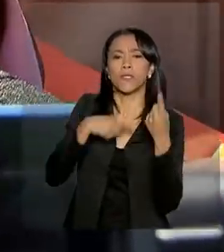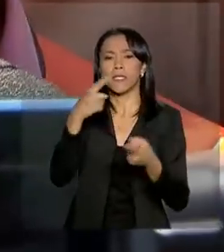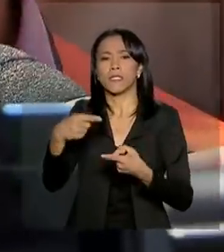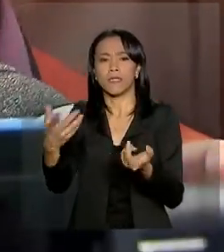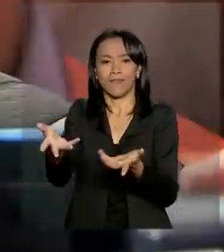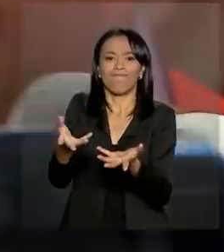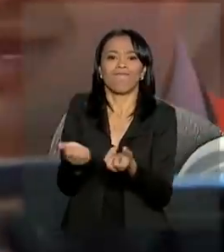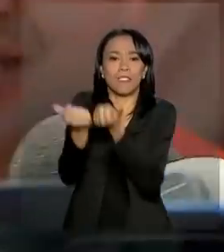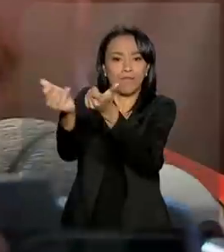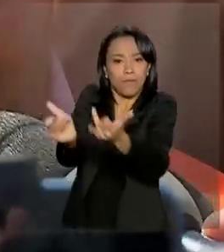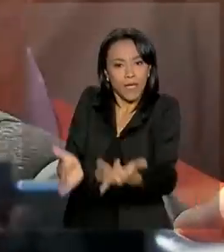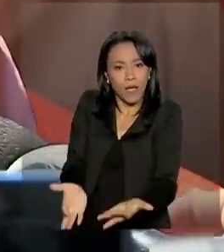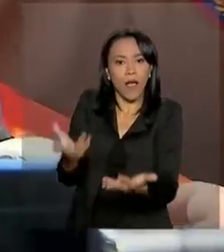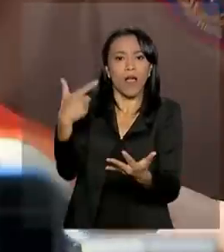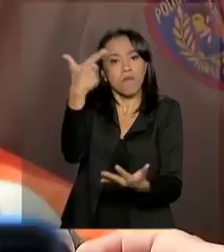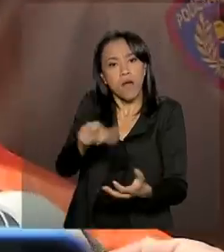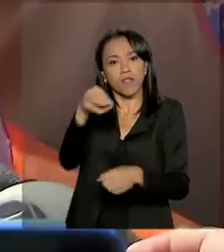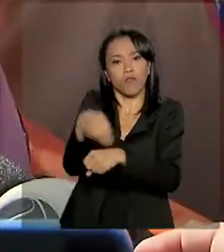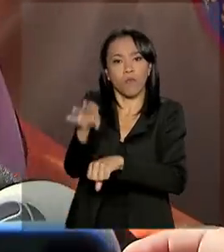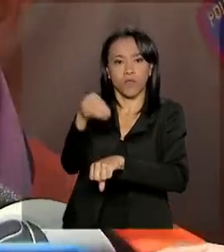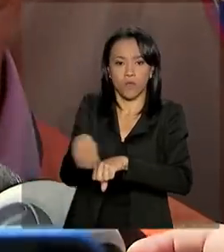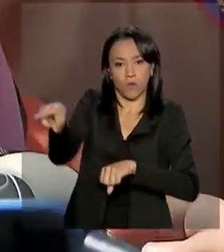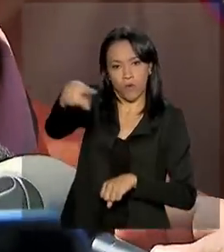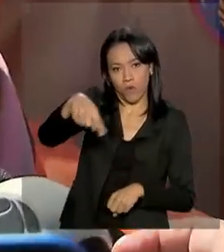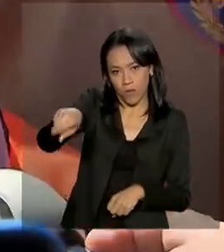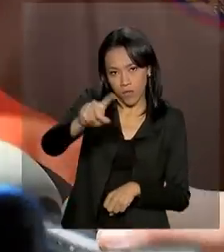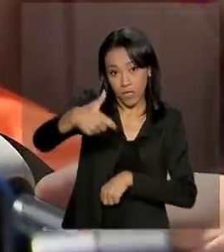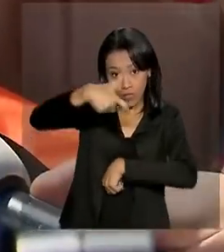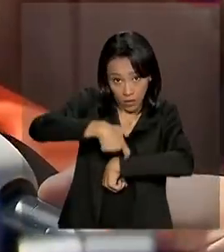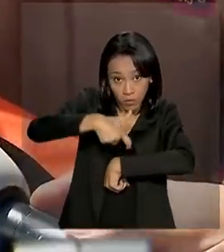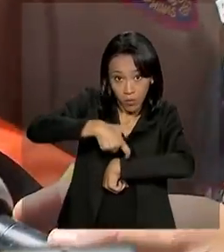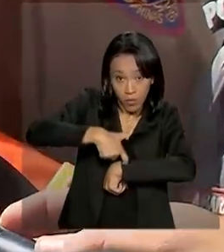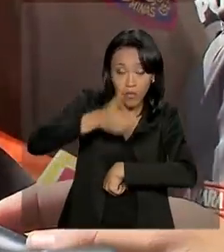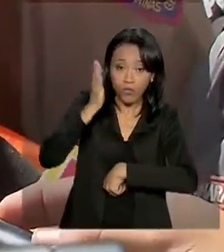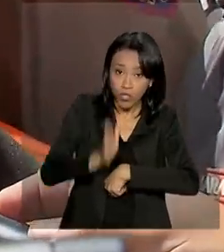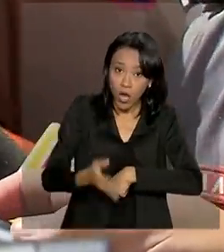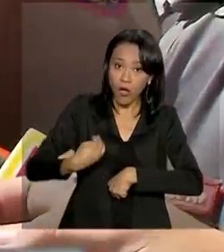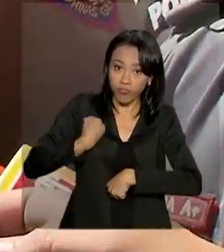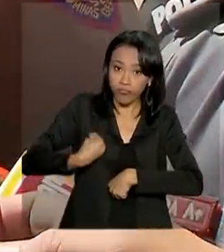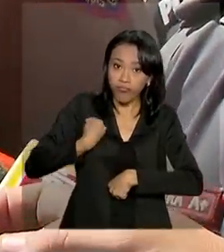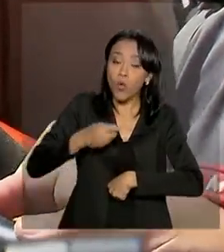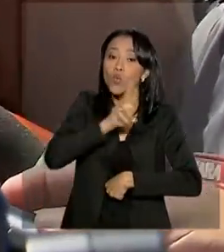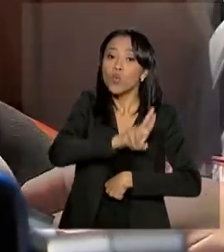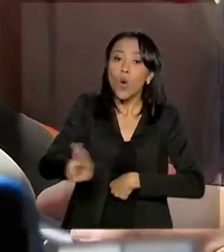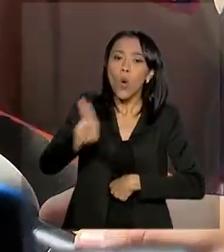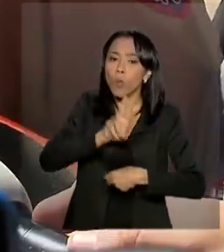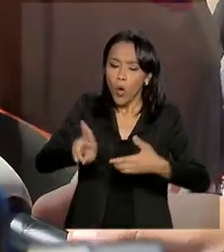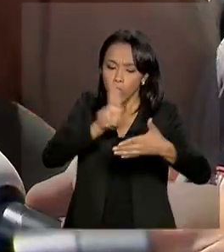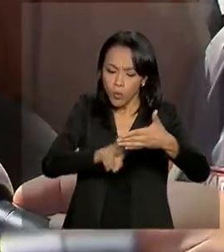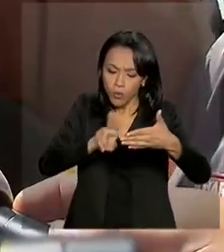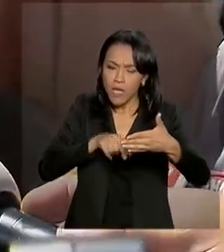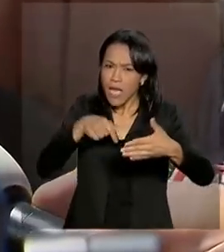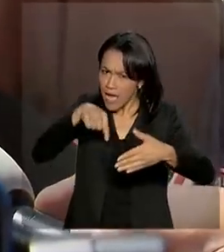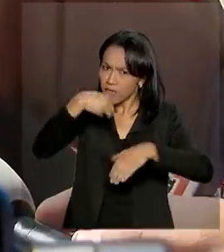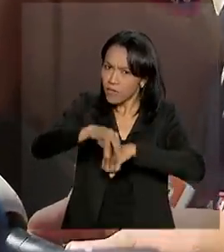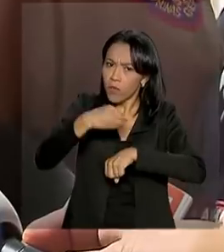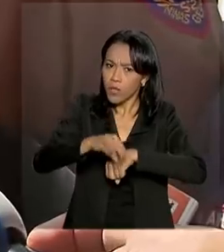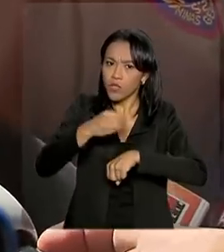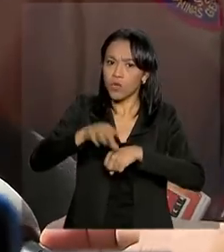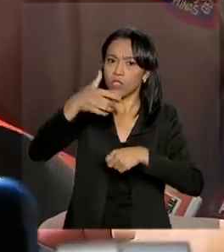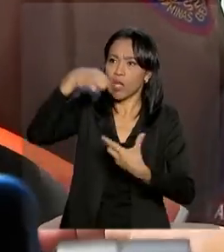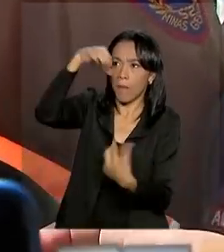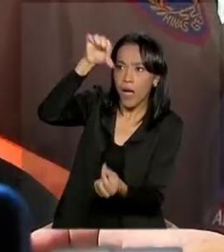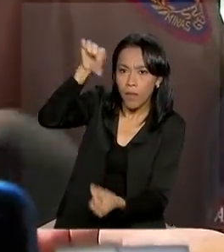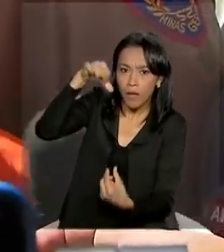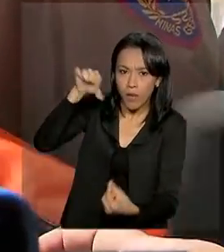para repassar as demais informações. Nesse exato momento está sendo afixado todos esses dados lá na Estação